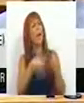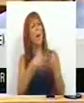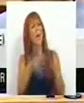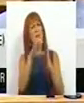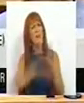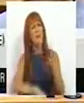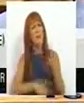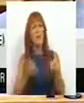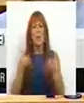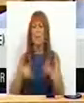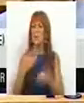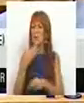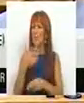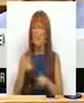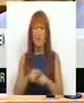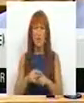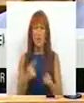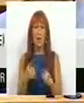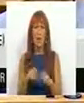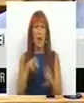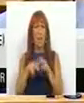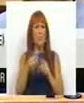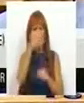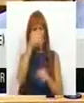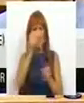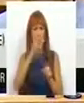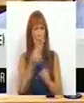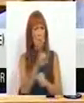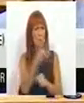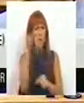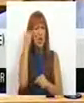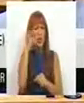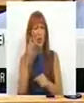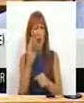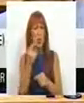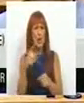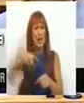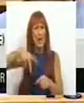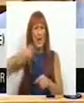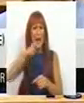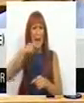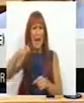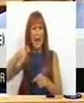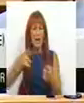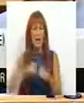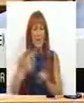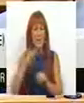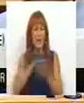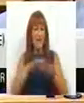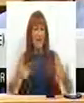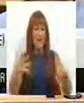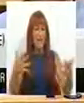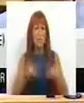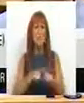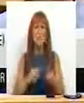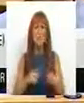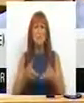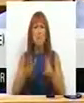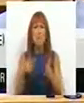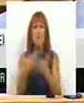curriculares. E também pedimos que as vagas não ocupadas no contingente especial para alunos com NE, na primeira fase,